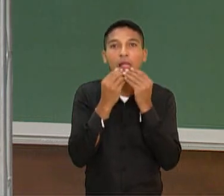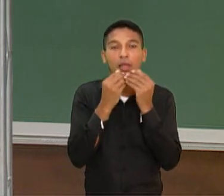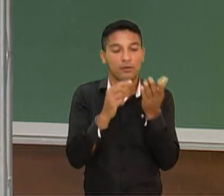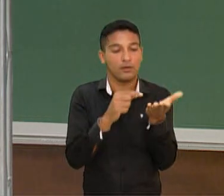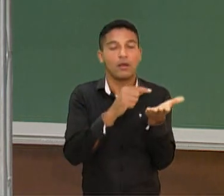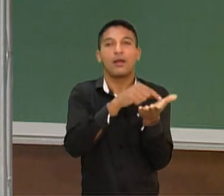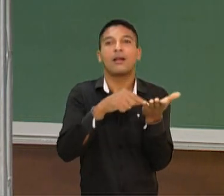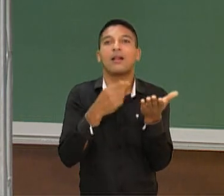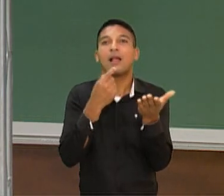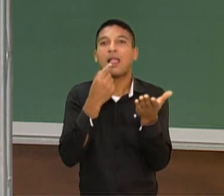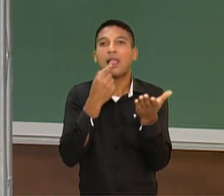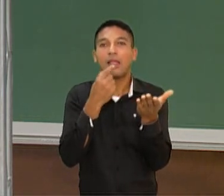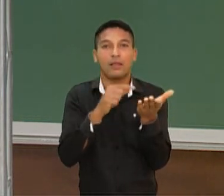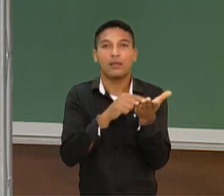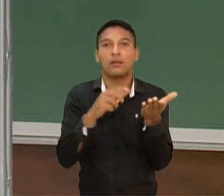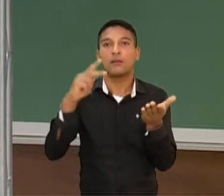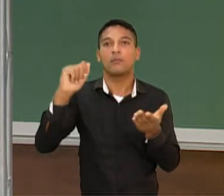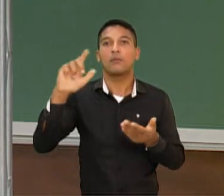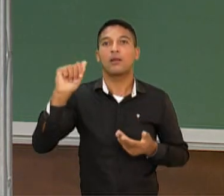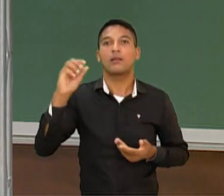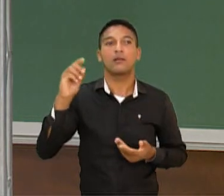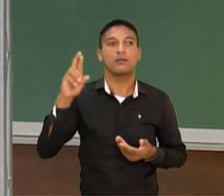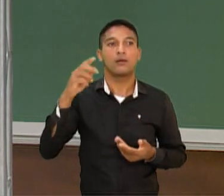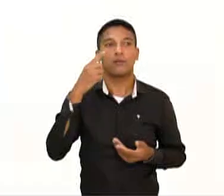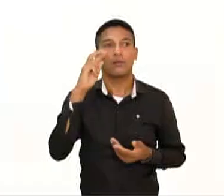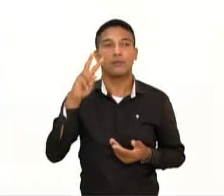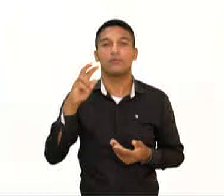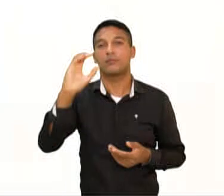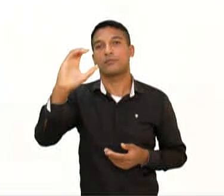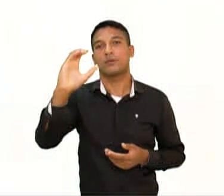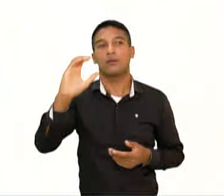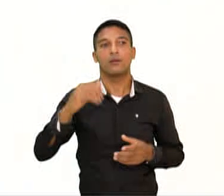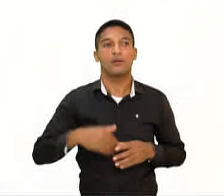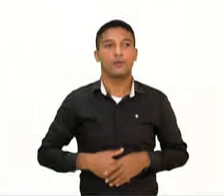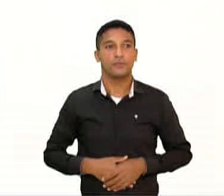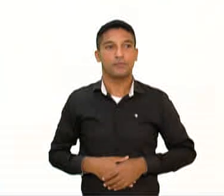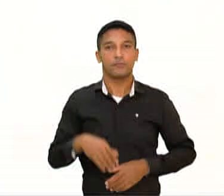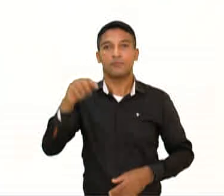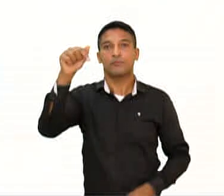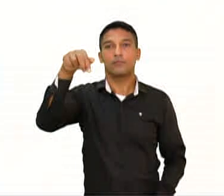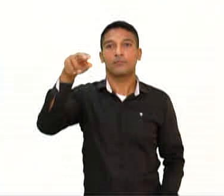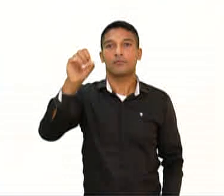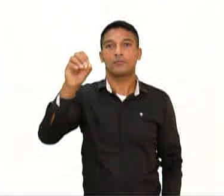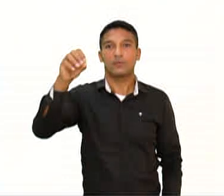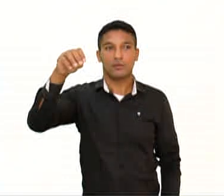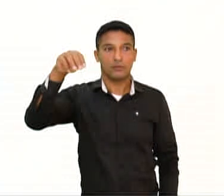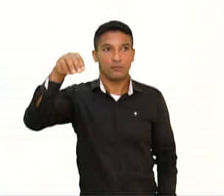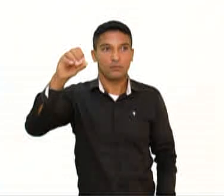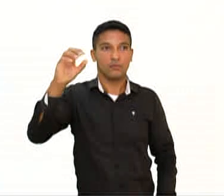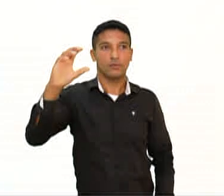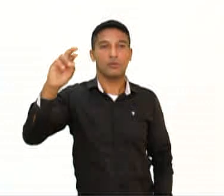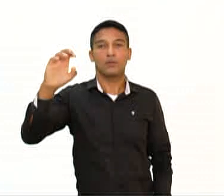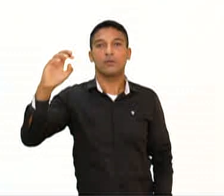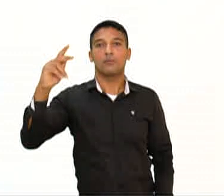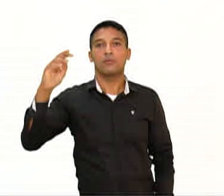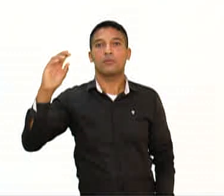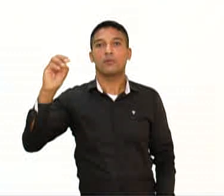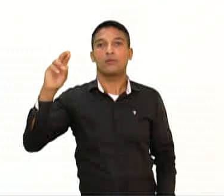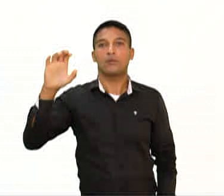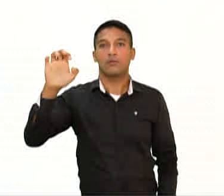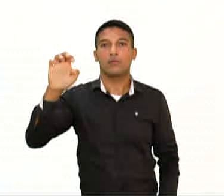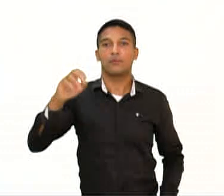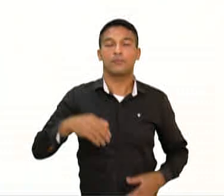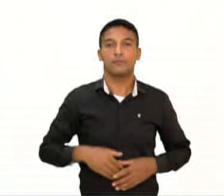quimiorreceptores, tá? Acertou ali. Óbvio que eu também vou apresentar no nosso paladar mecanorreceptores, termorreceptores,